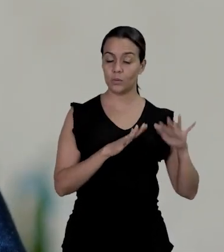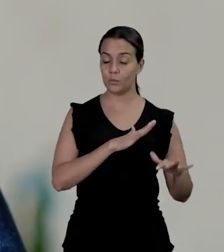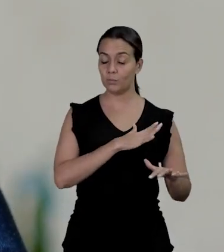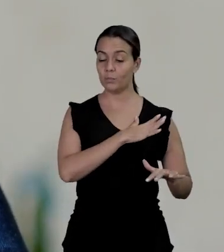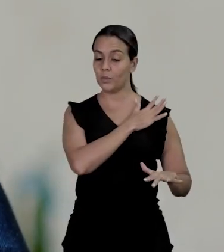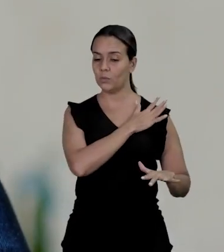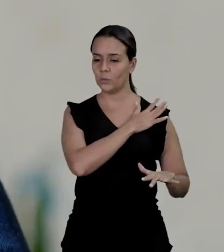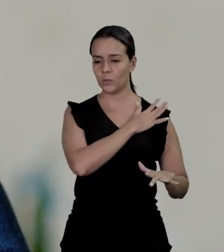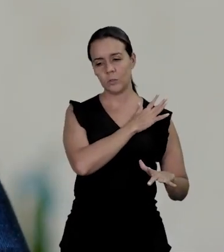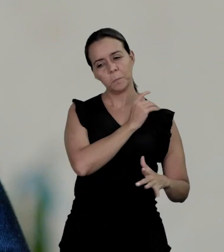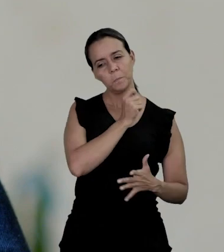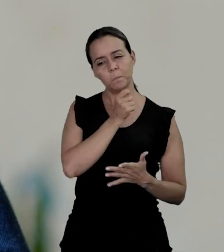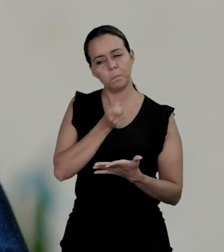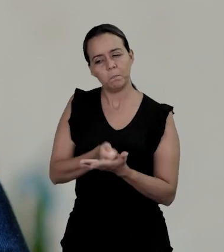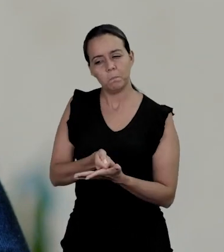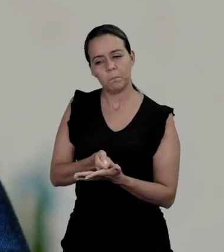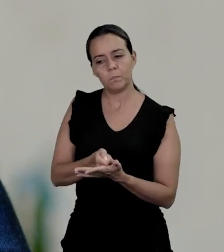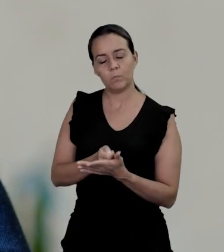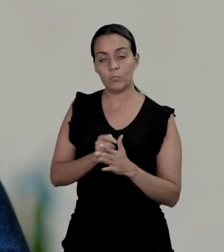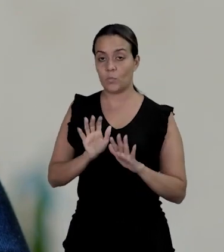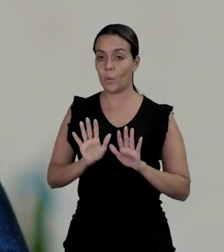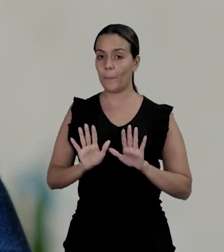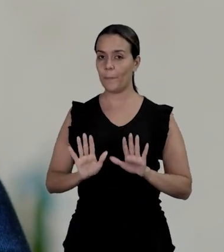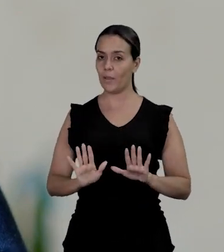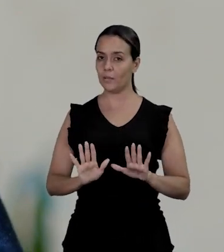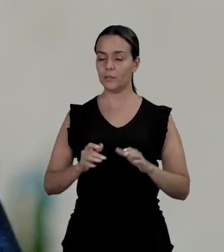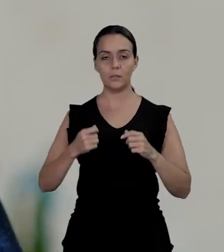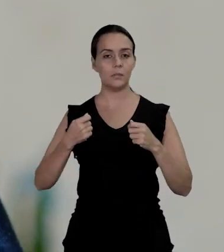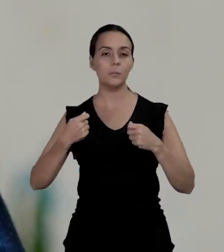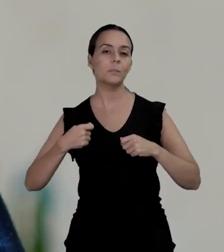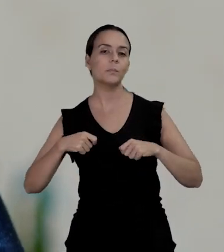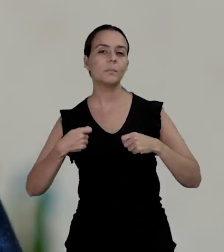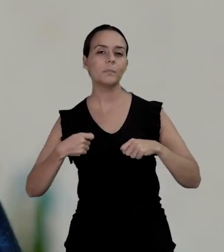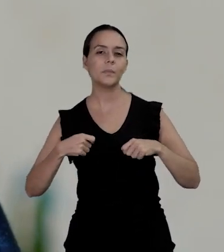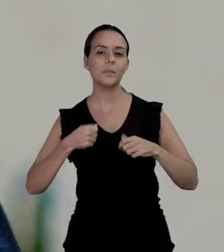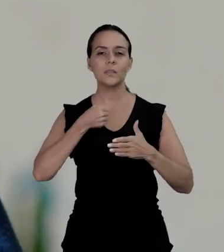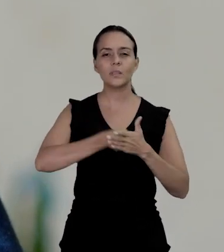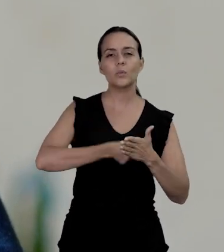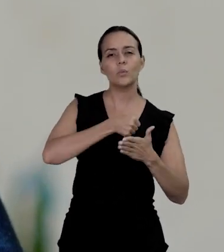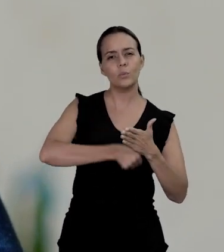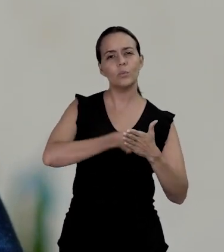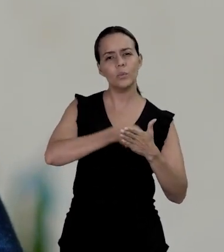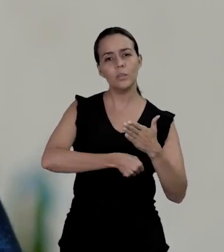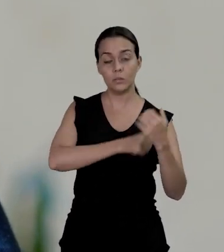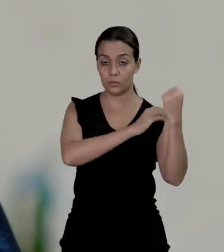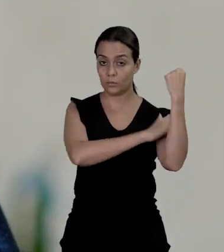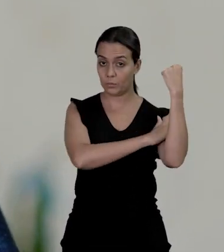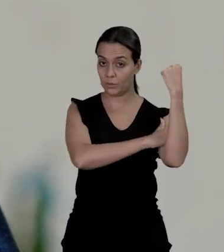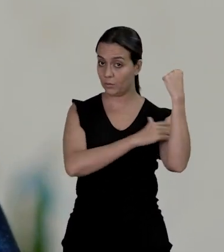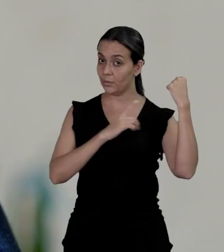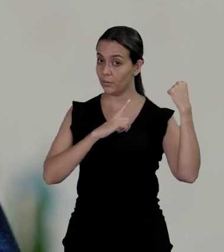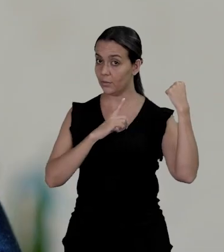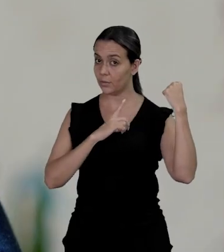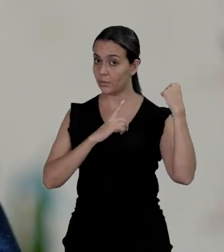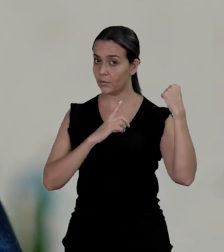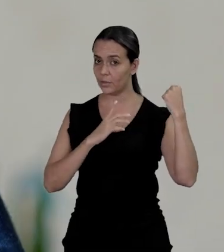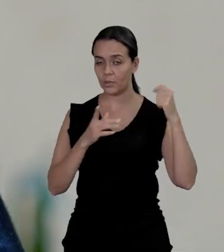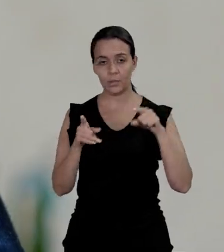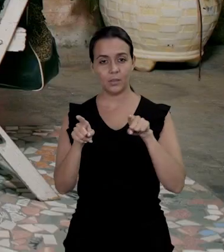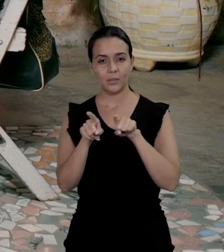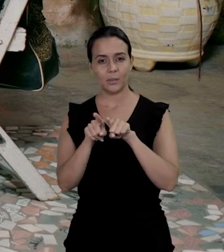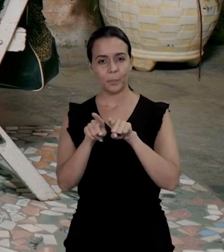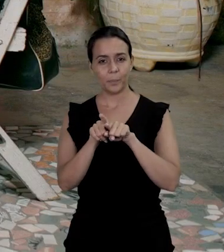pode esquecer que o discurso conservador que se arma primeiro em relação a conquistas feministas,